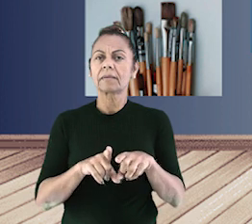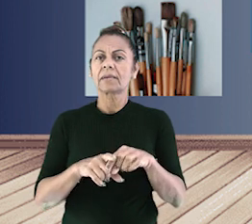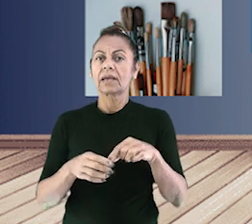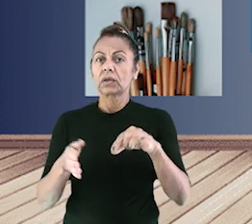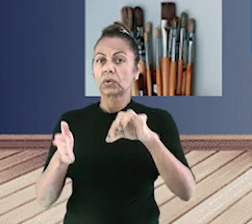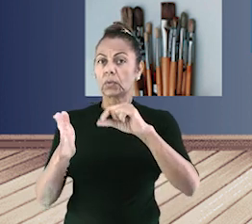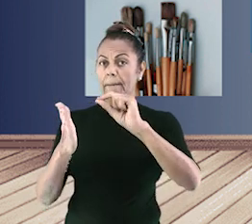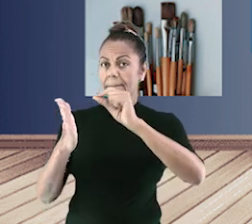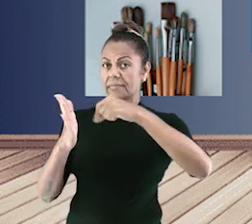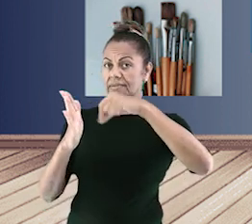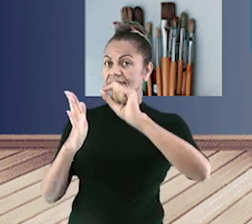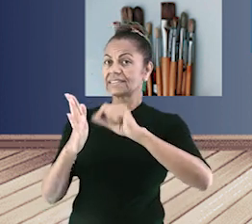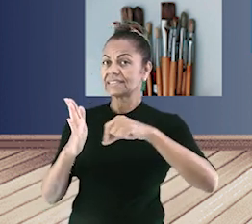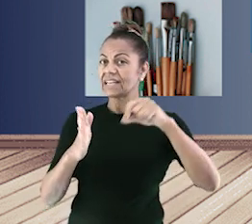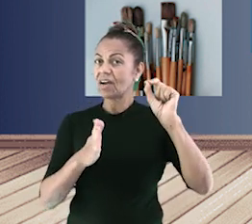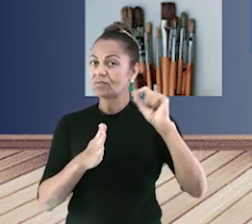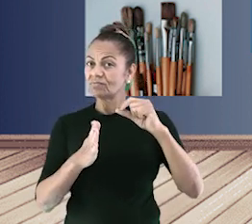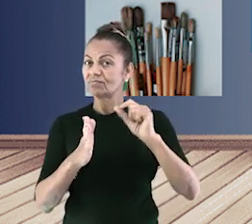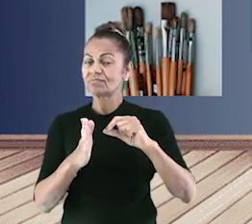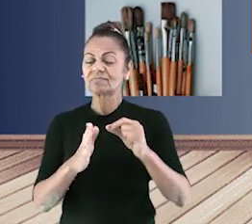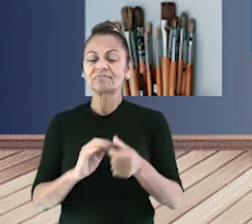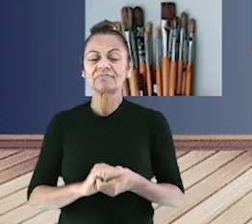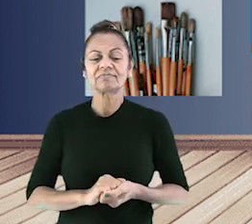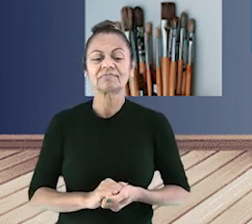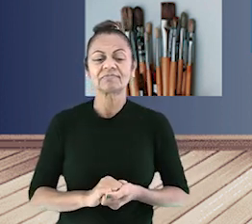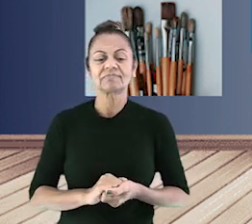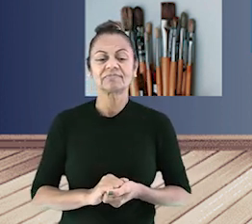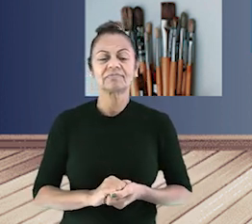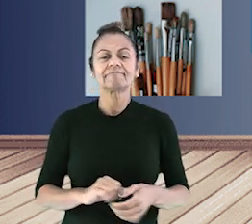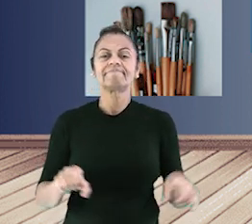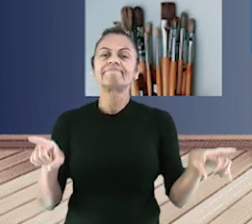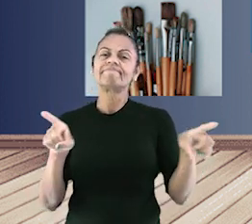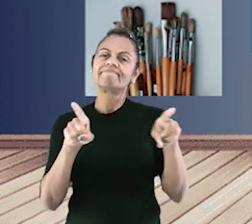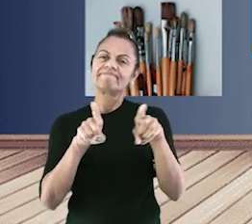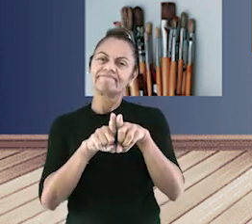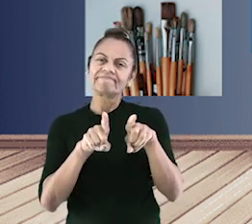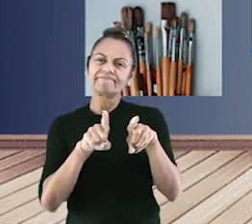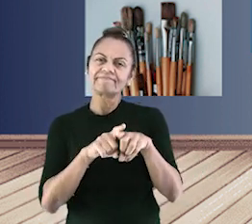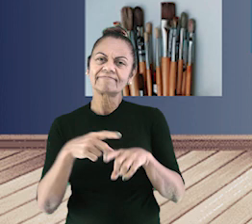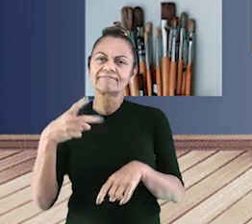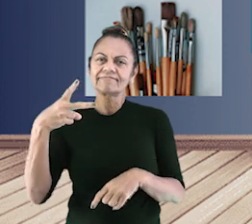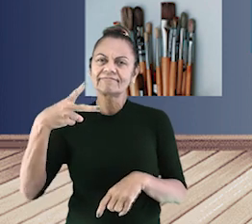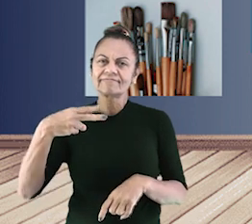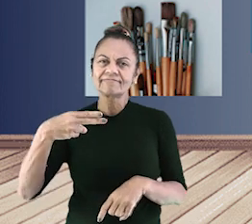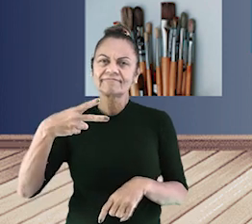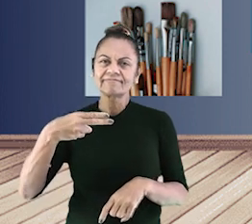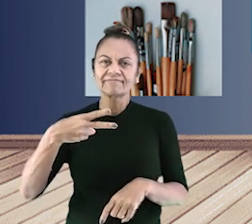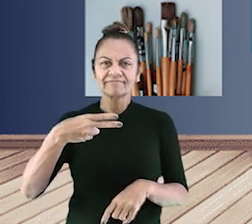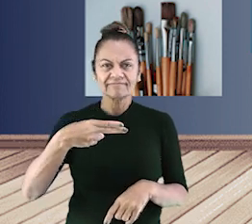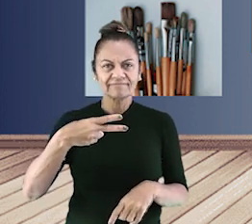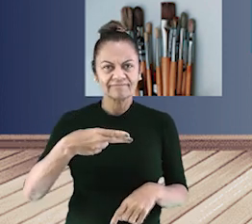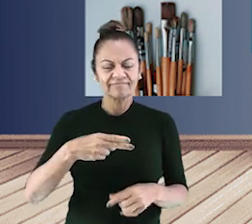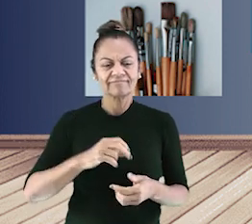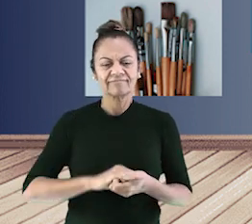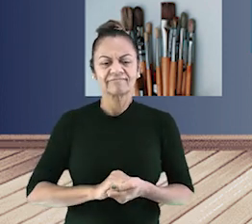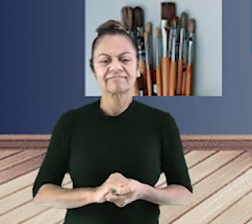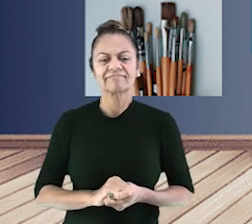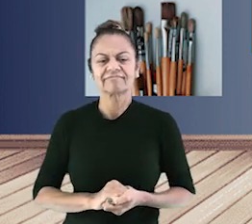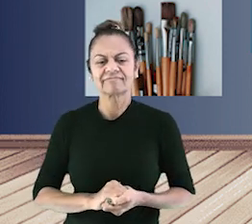a tinta. Isso mesmo! E claro, a nossa tesoura sem